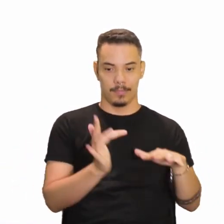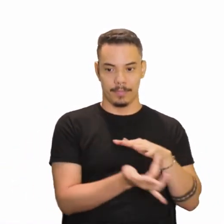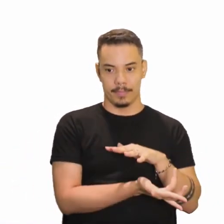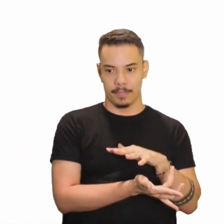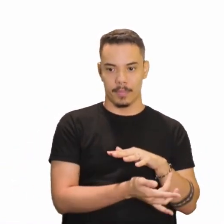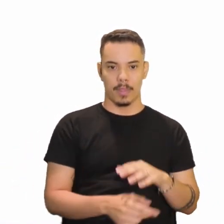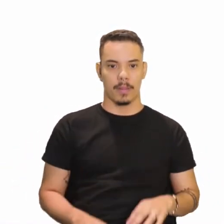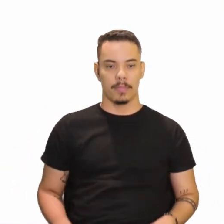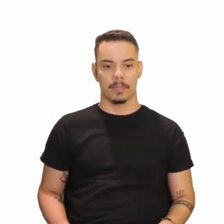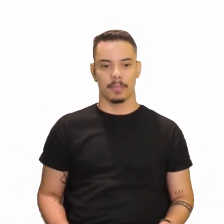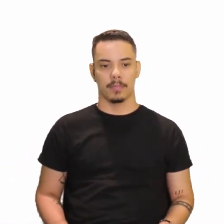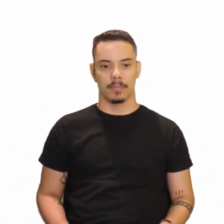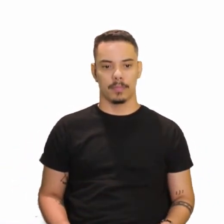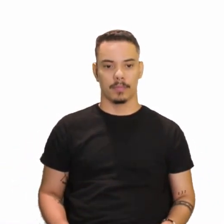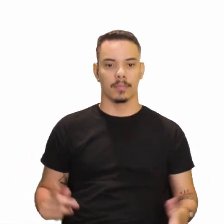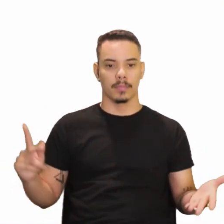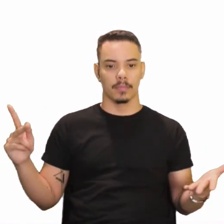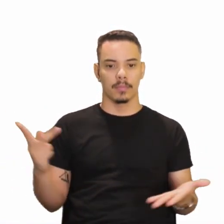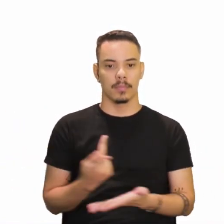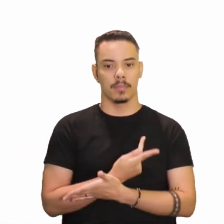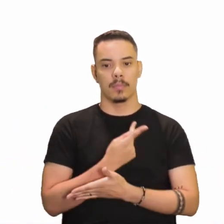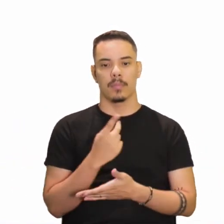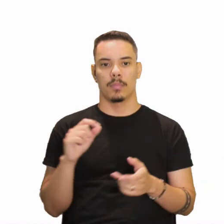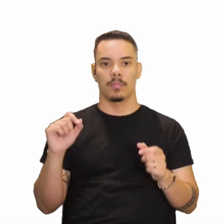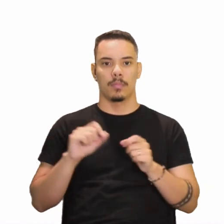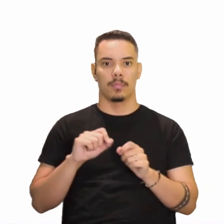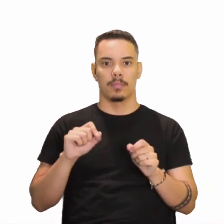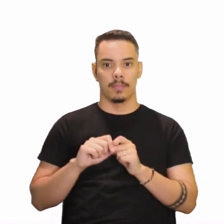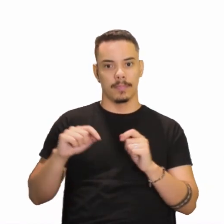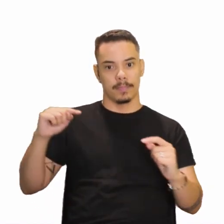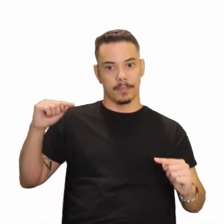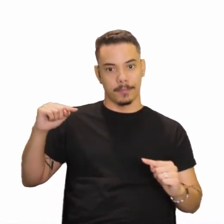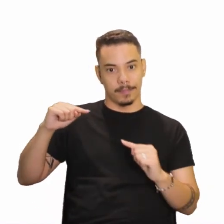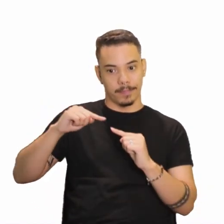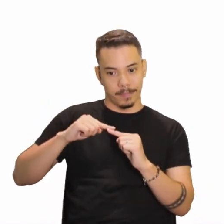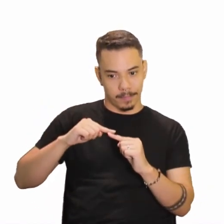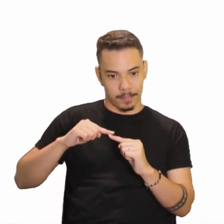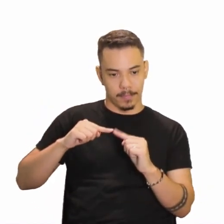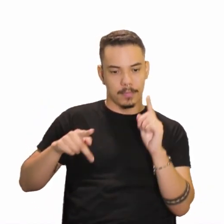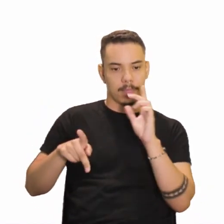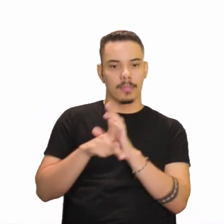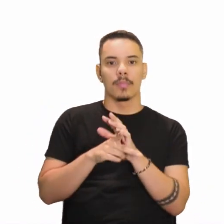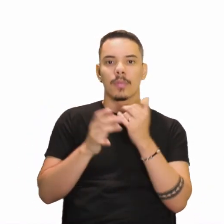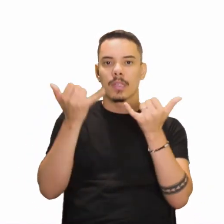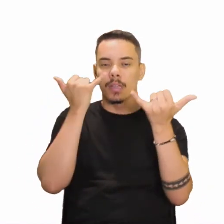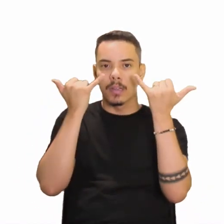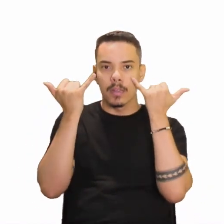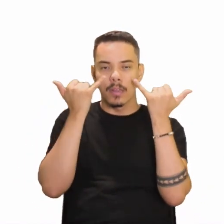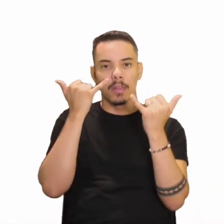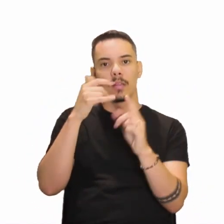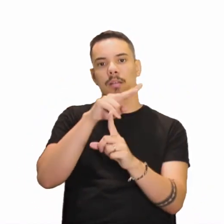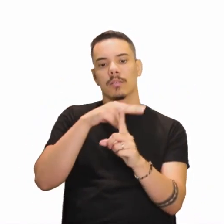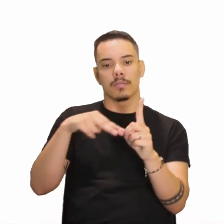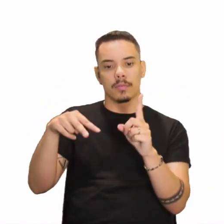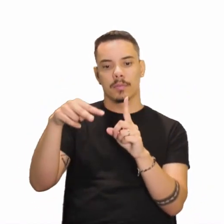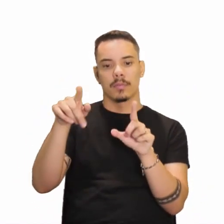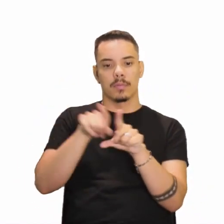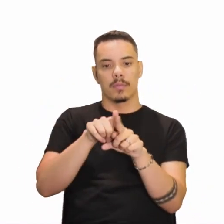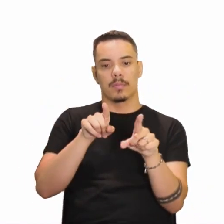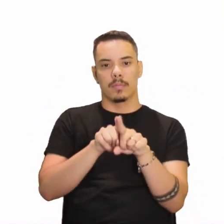o efeito de sentido achar já provocada pela combinação de informações visuais recursos